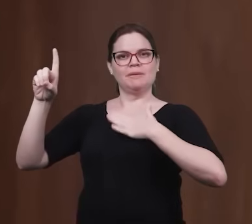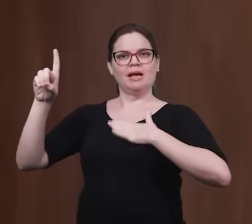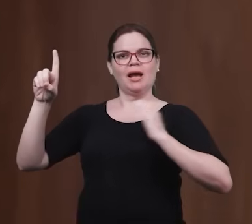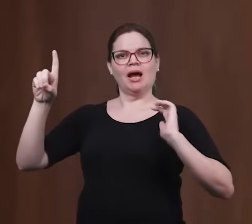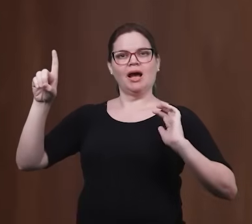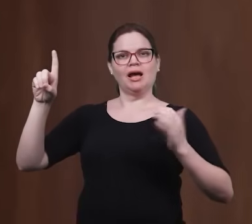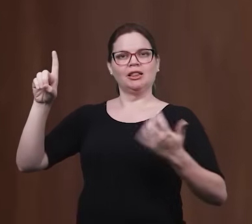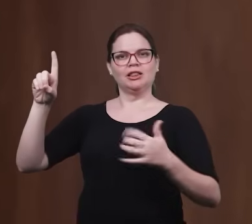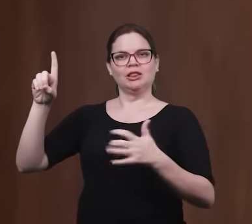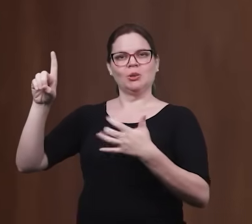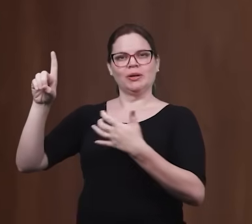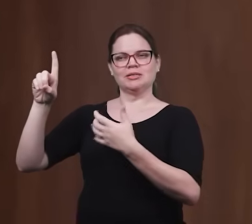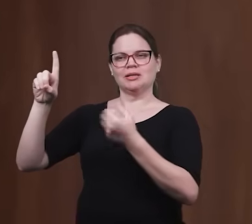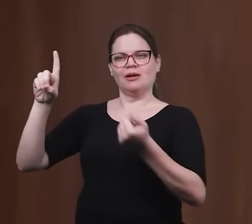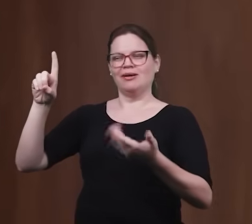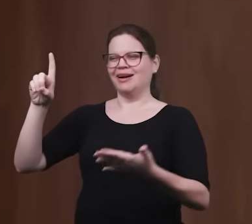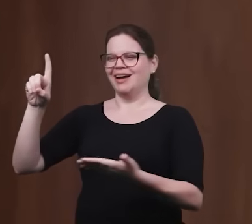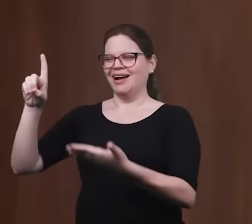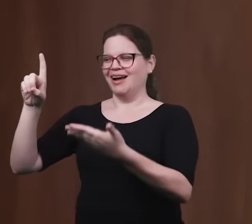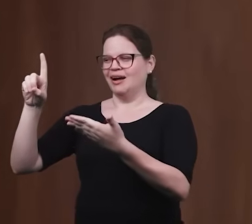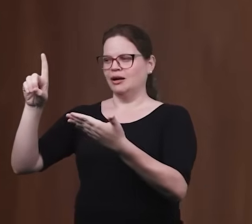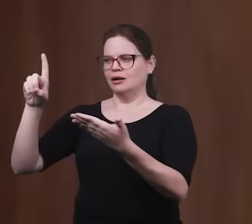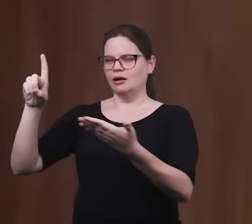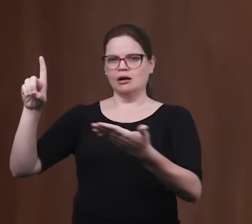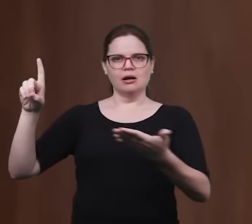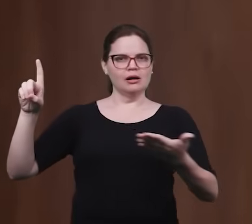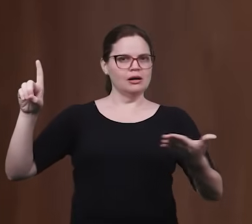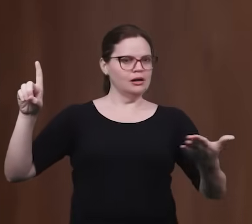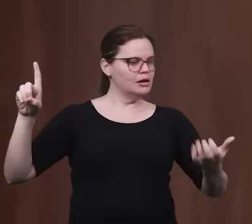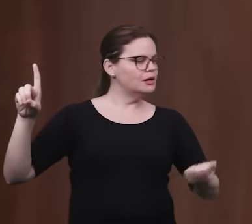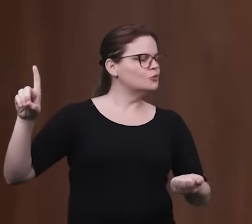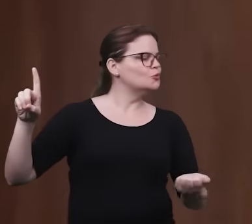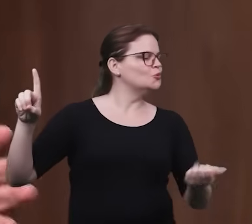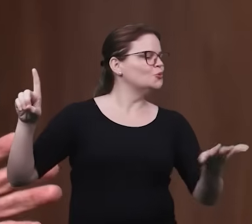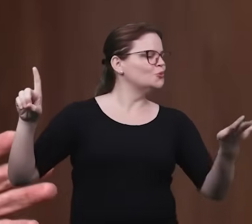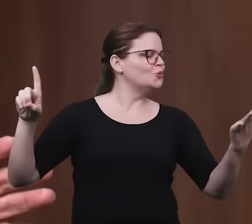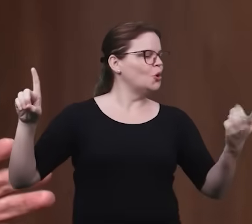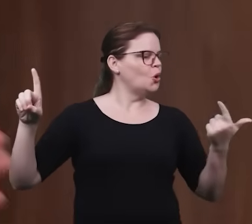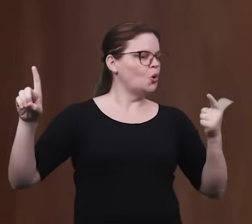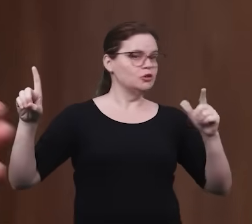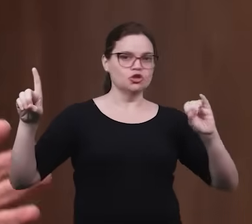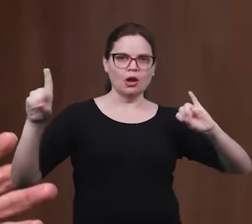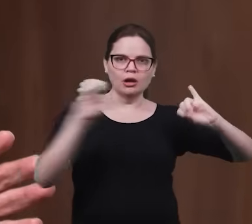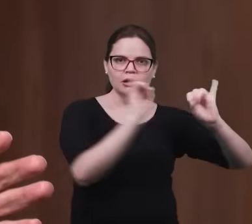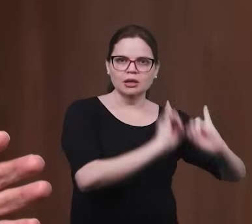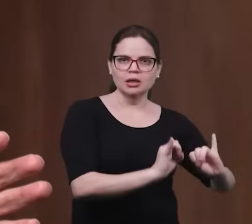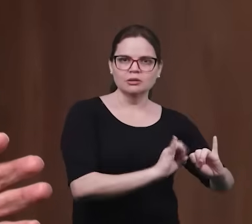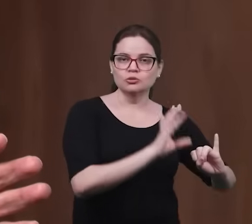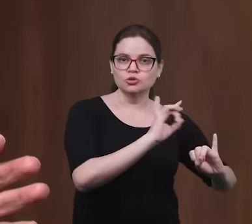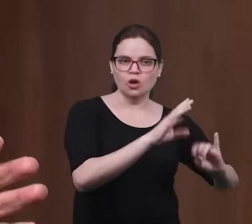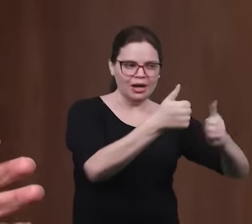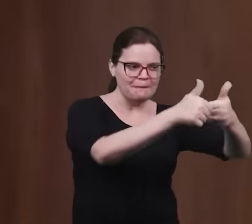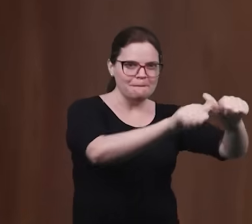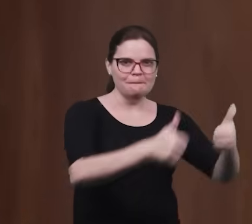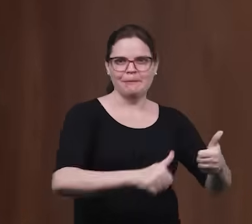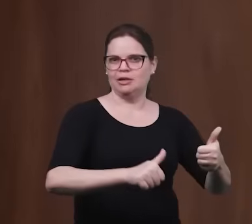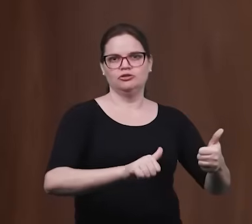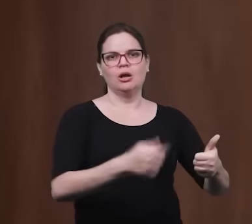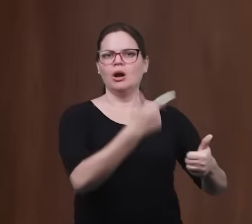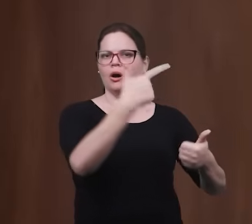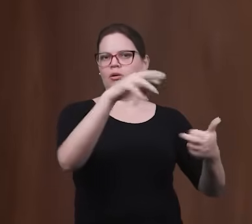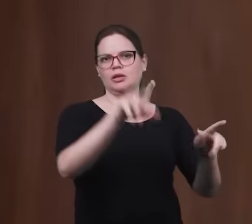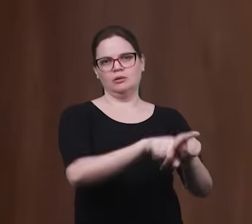é substituída ou dedicada a qualquer outra coisa, não somente a ídolos, há